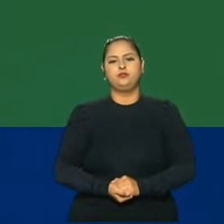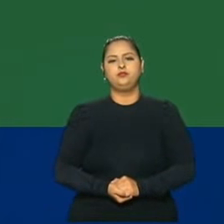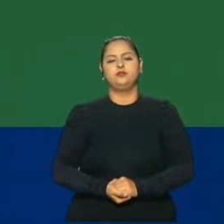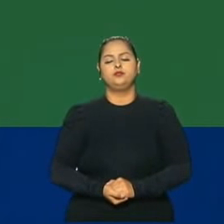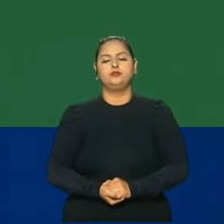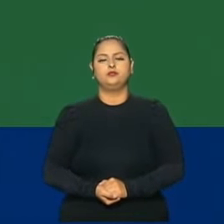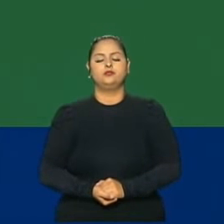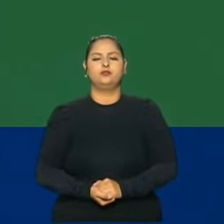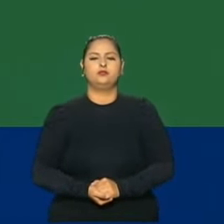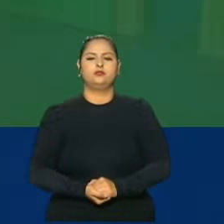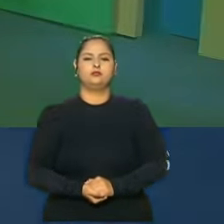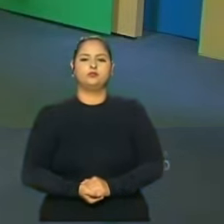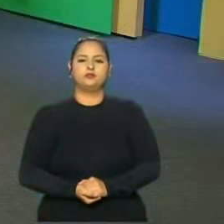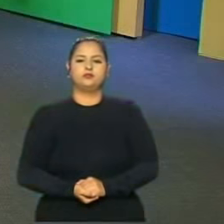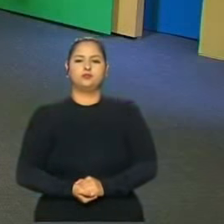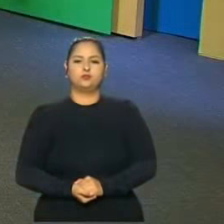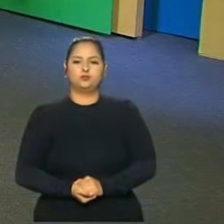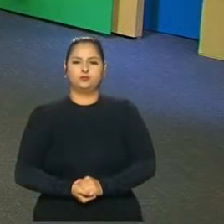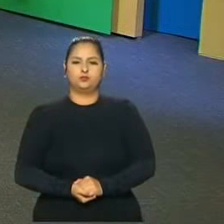Conheço bem minha